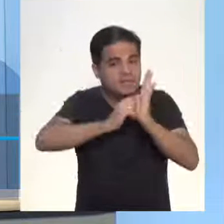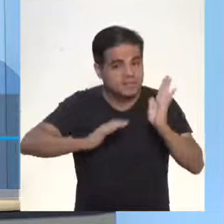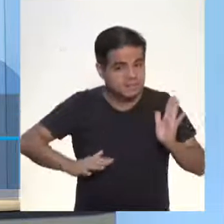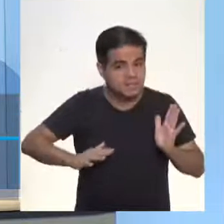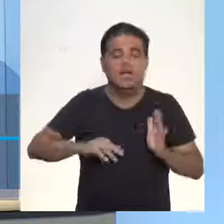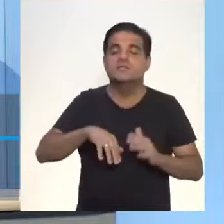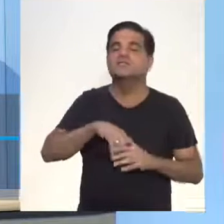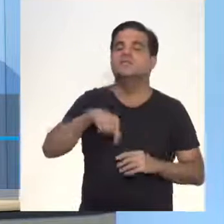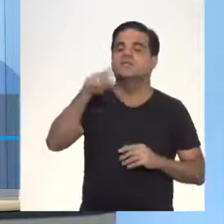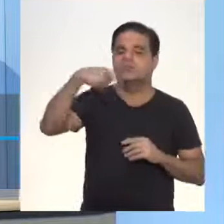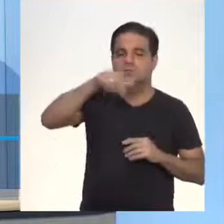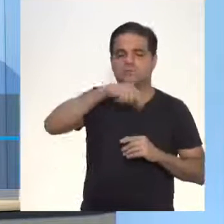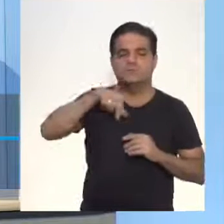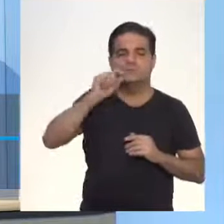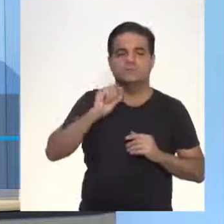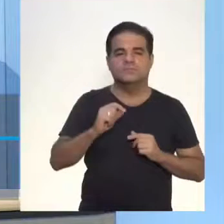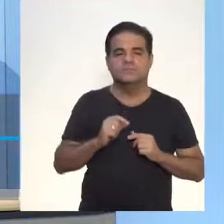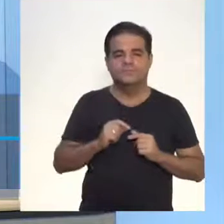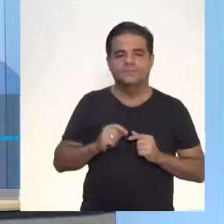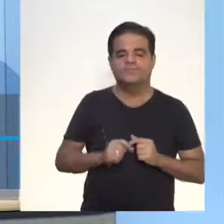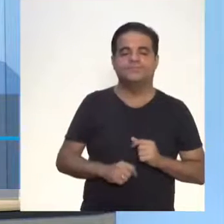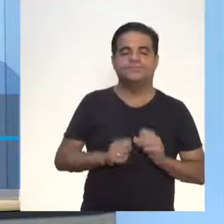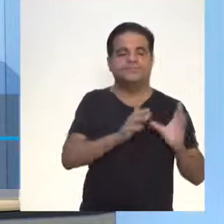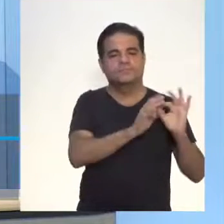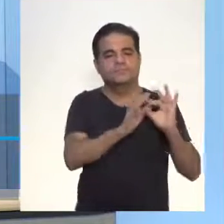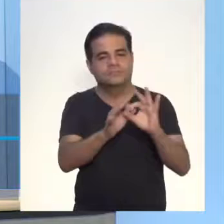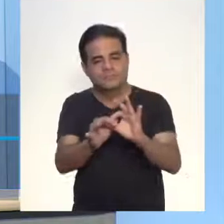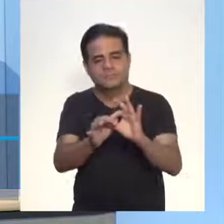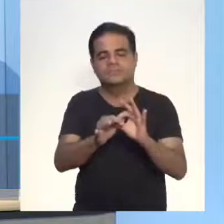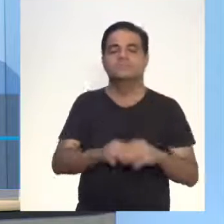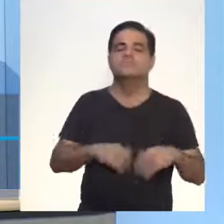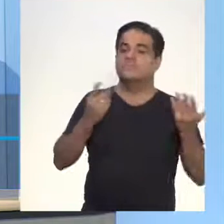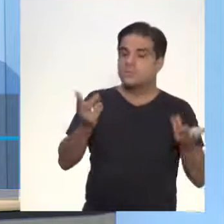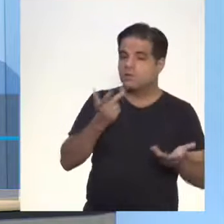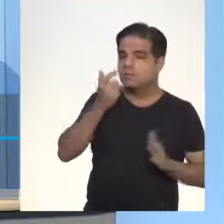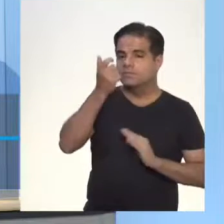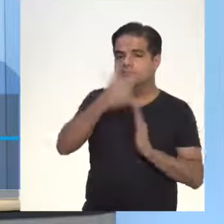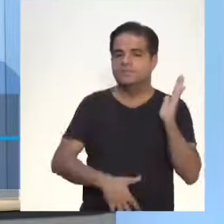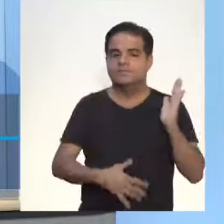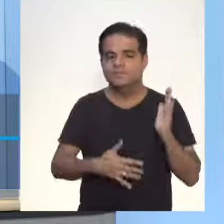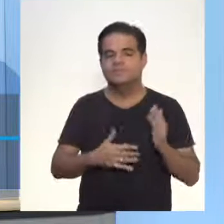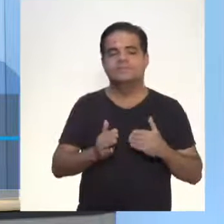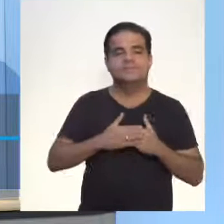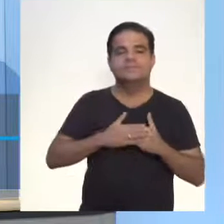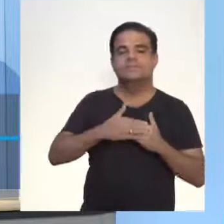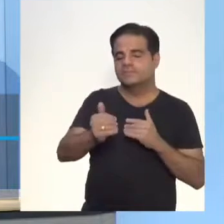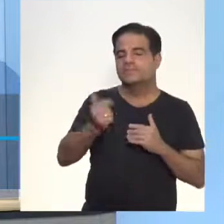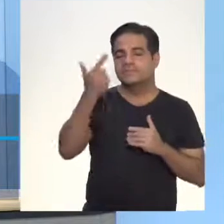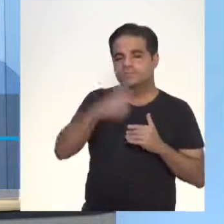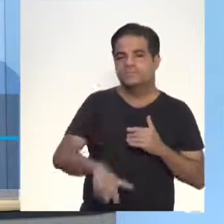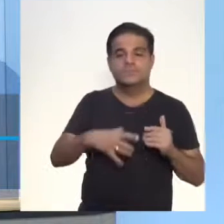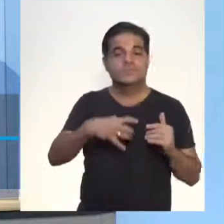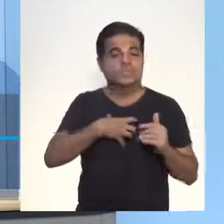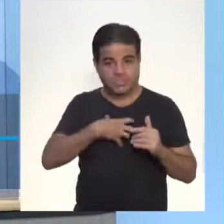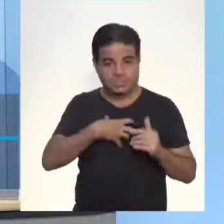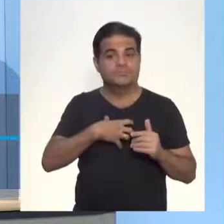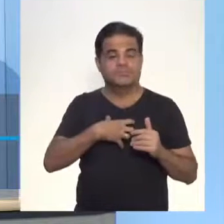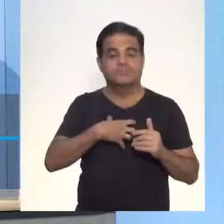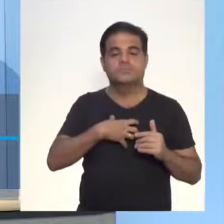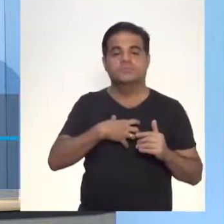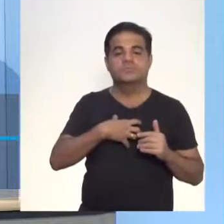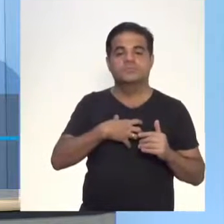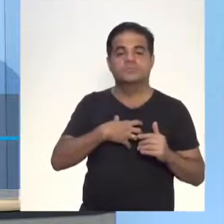é a respeito desse contexto. Nós vamos falar um pouquinho sobre um outro tipo, né? Nós